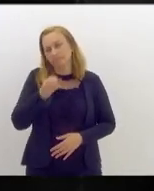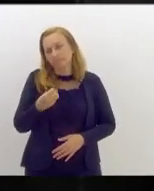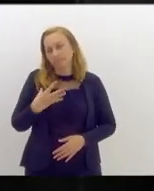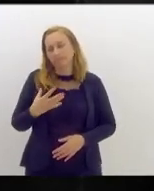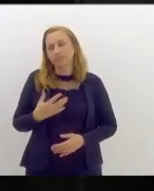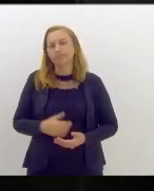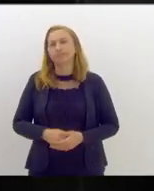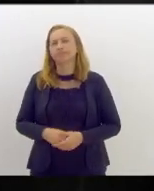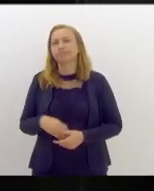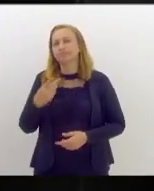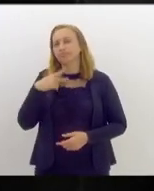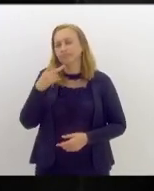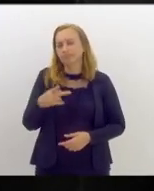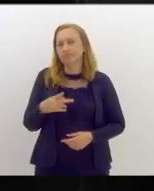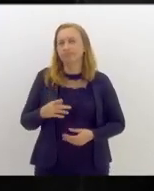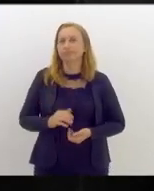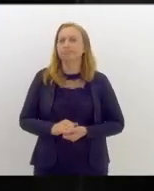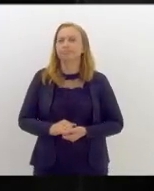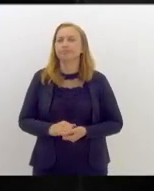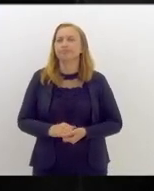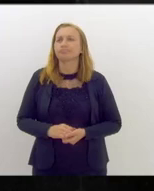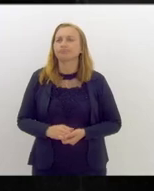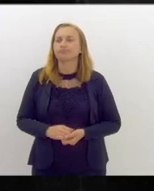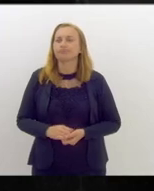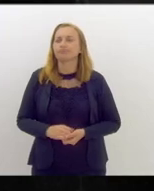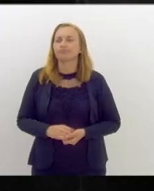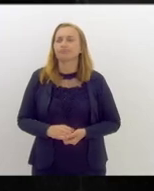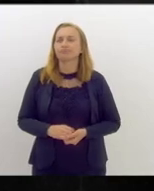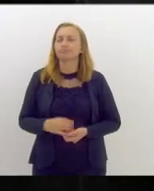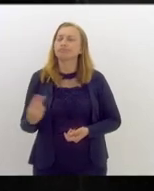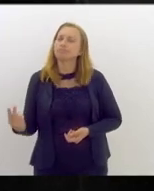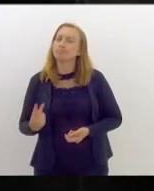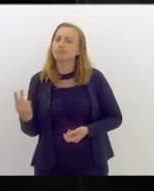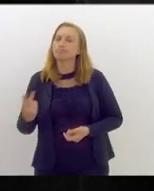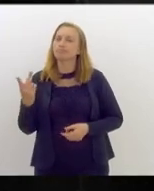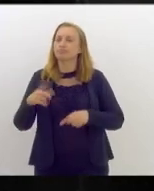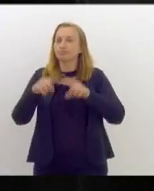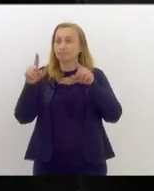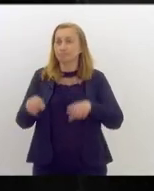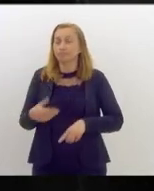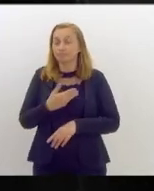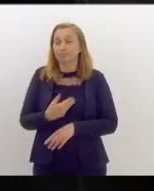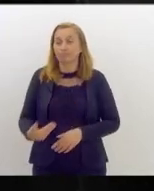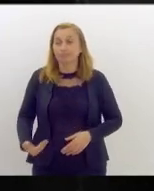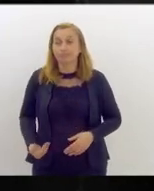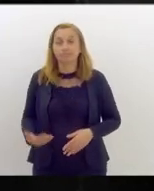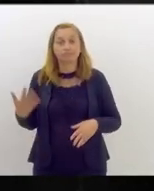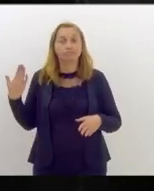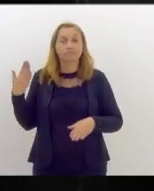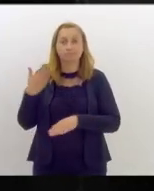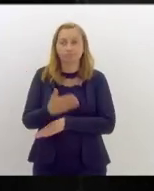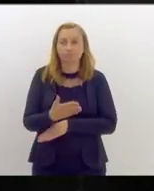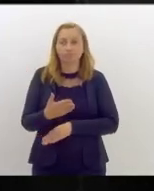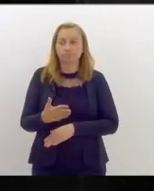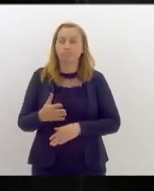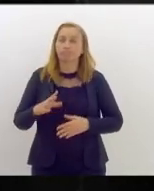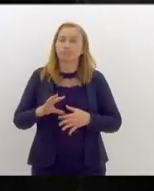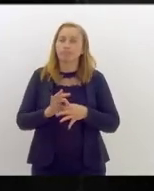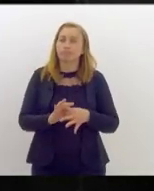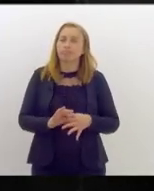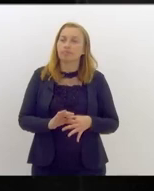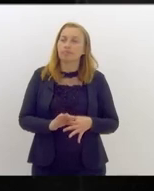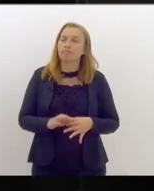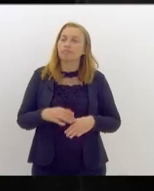tratando antes de mais nada da valorização de servidores e que tem repercussão direta sobre o processo